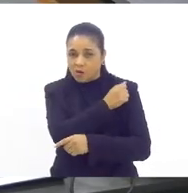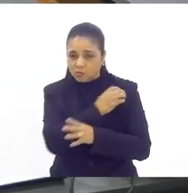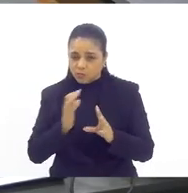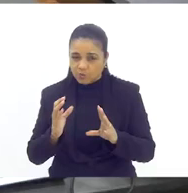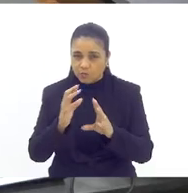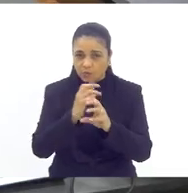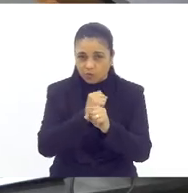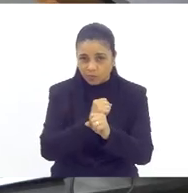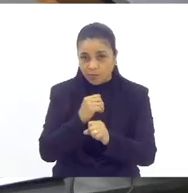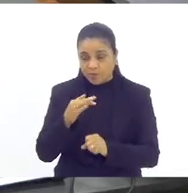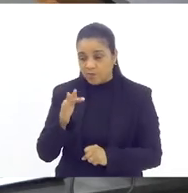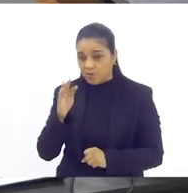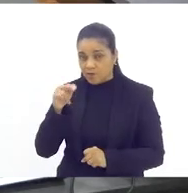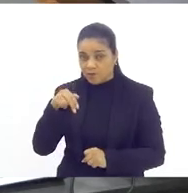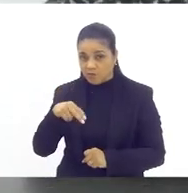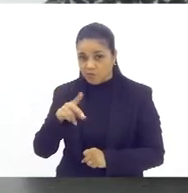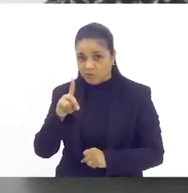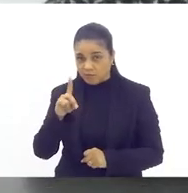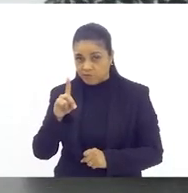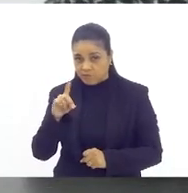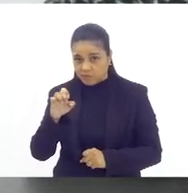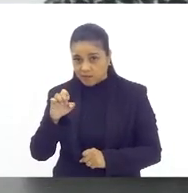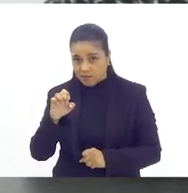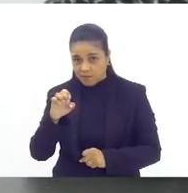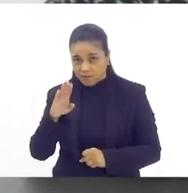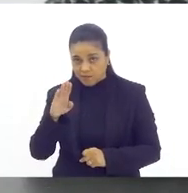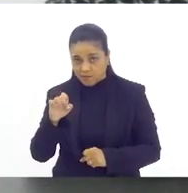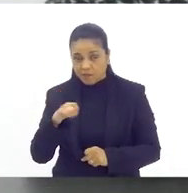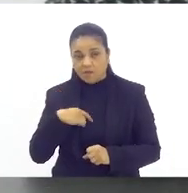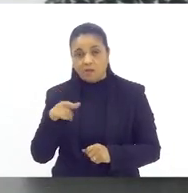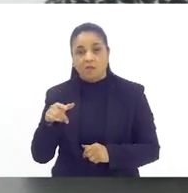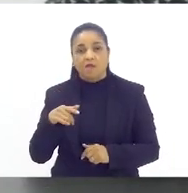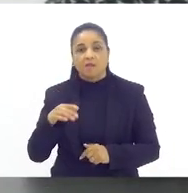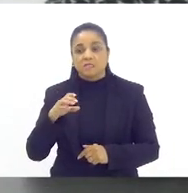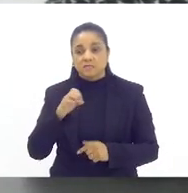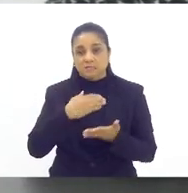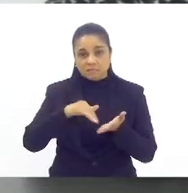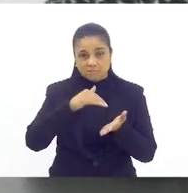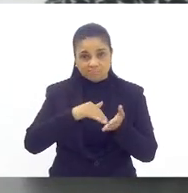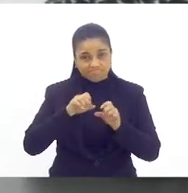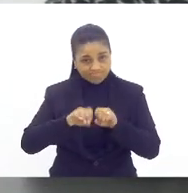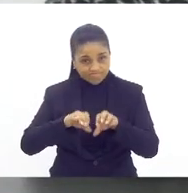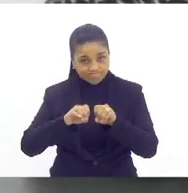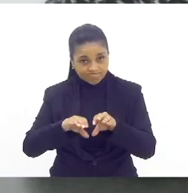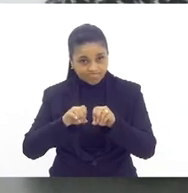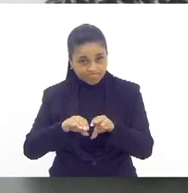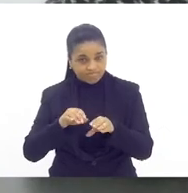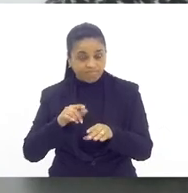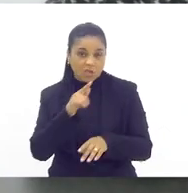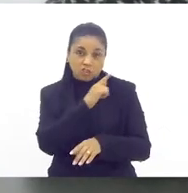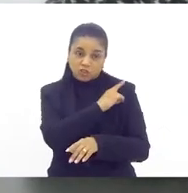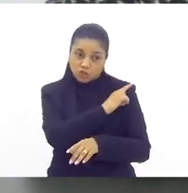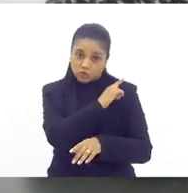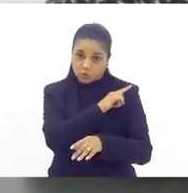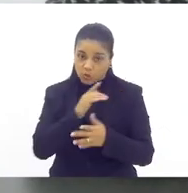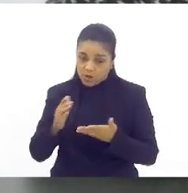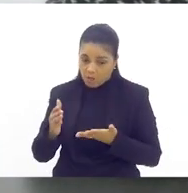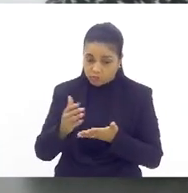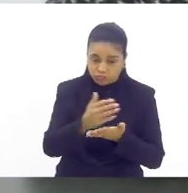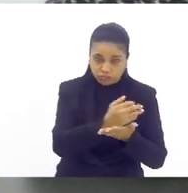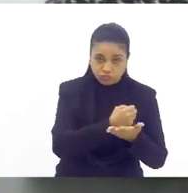a cesta do fundeb sendo que a Seduc a gestora do funeb nós tivemos acho que foi